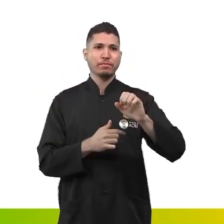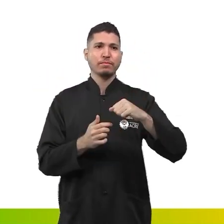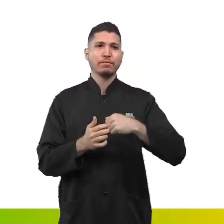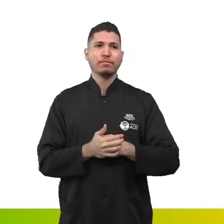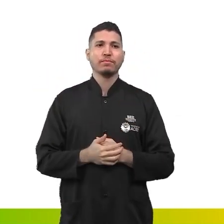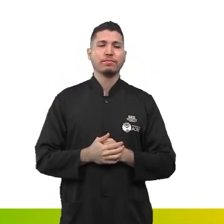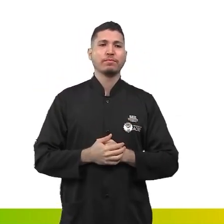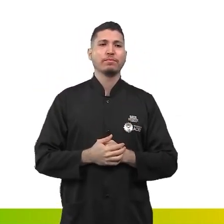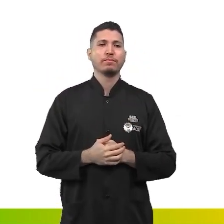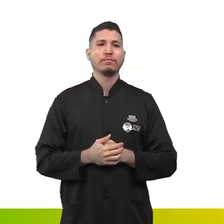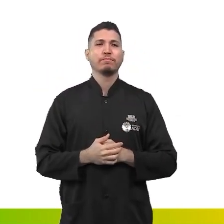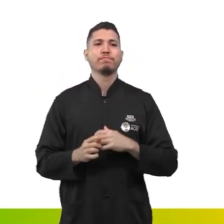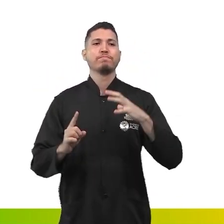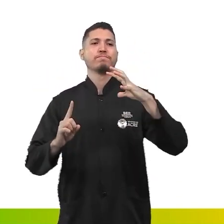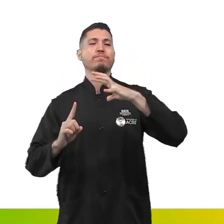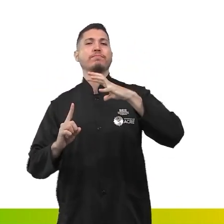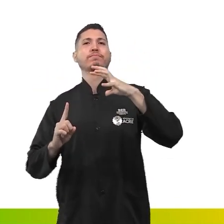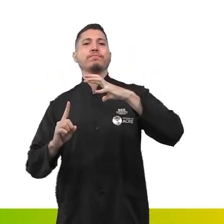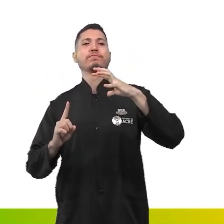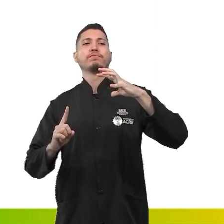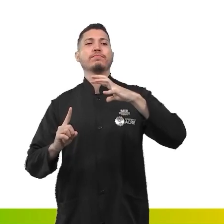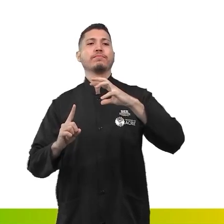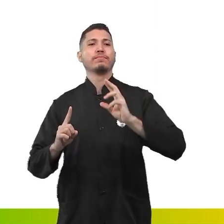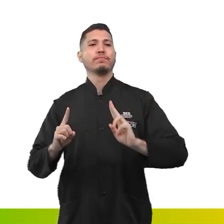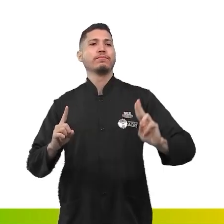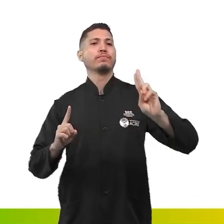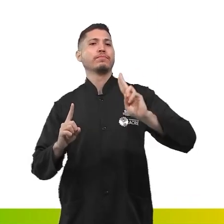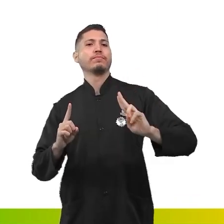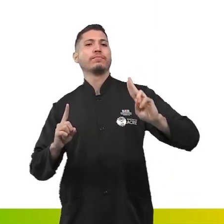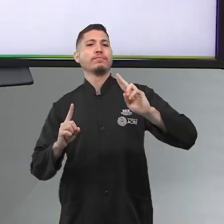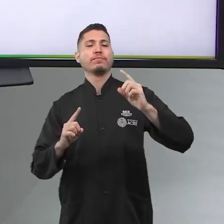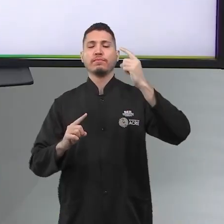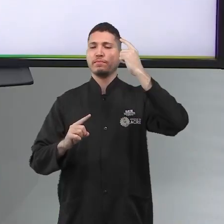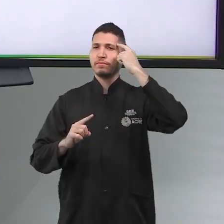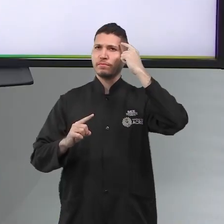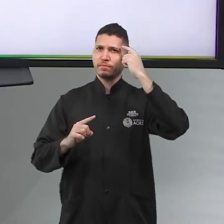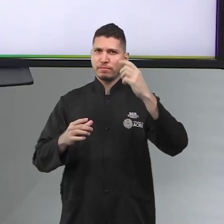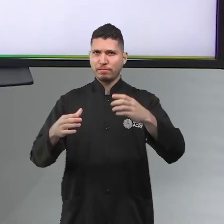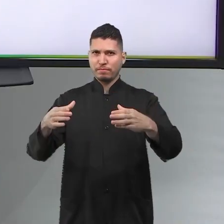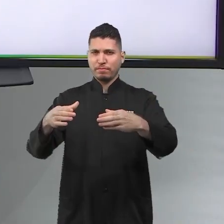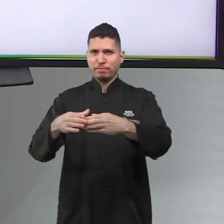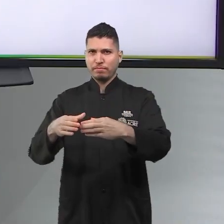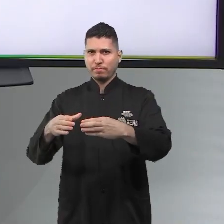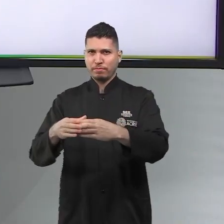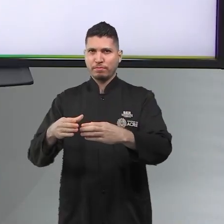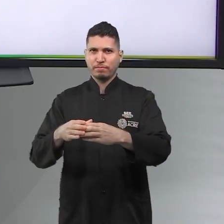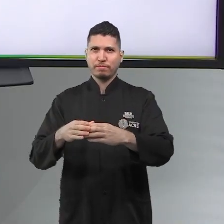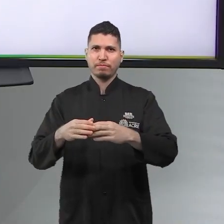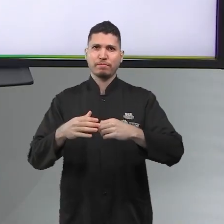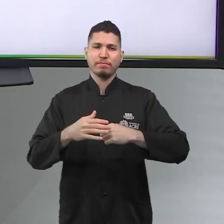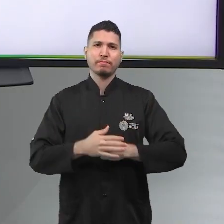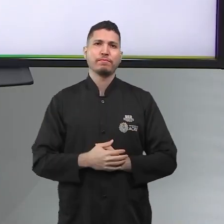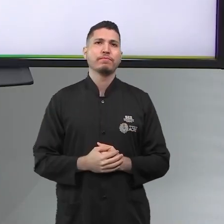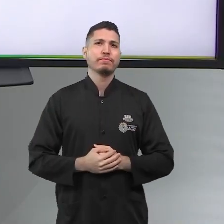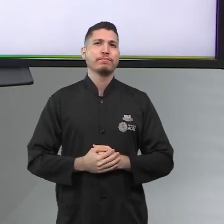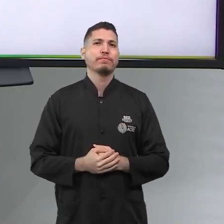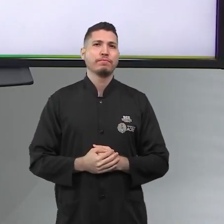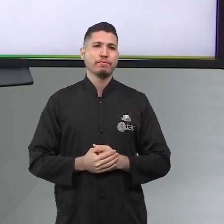as maneiras de agir e de pensar do grupo. Vamos visualizar qual a alternativa